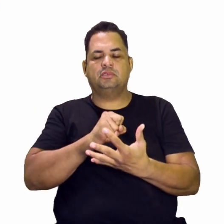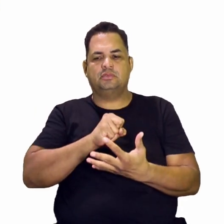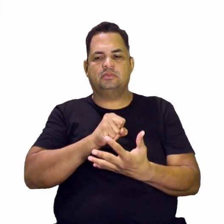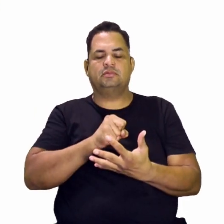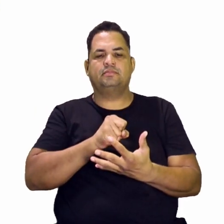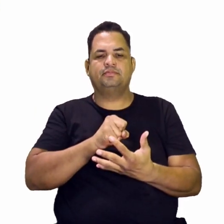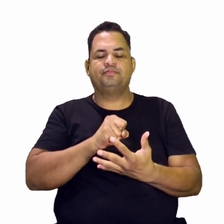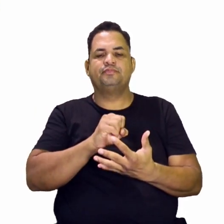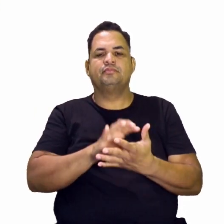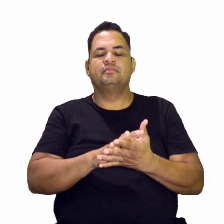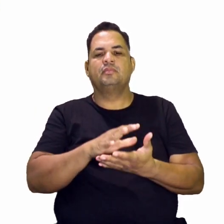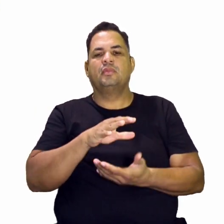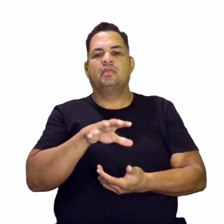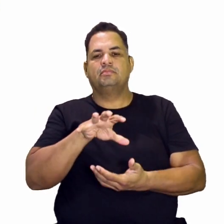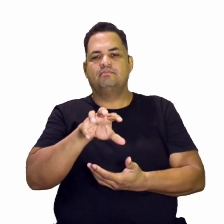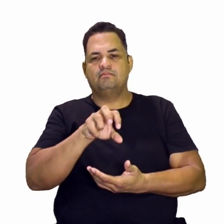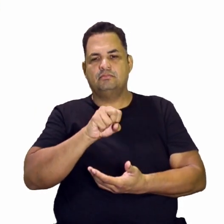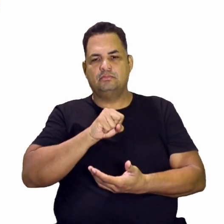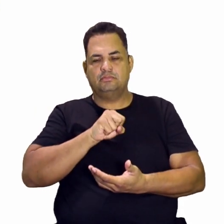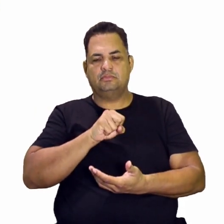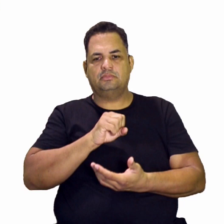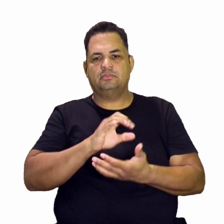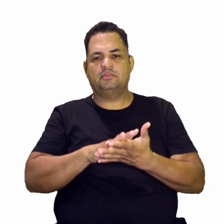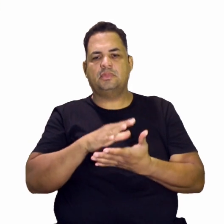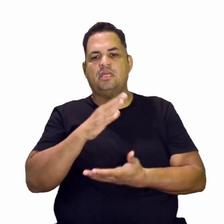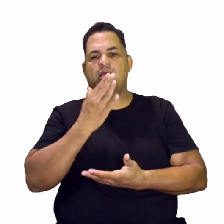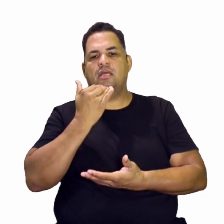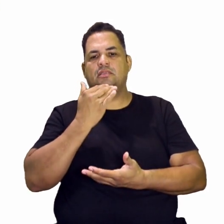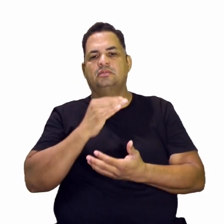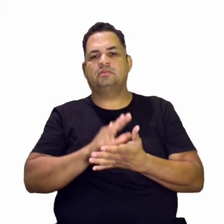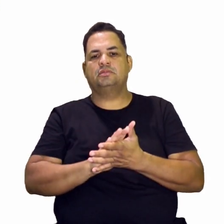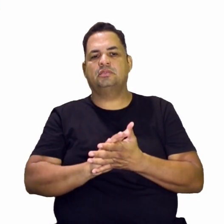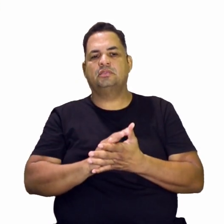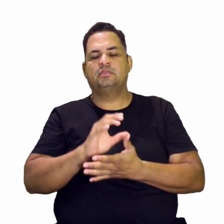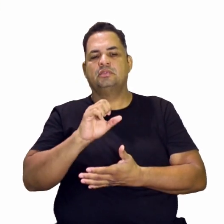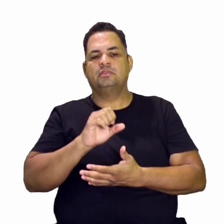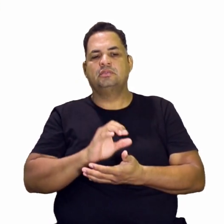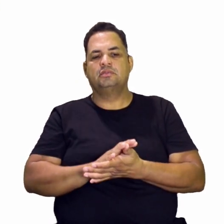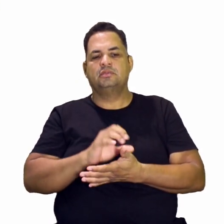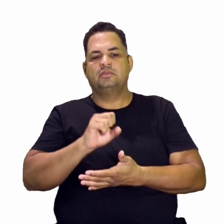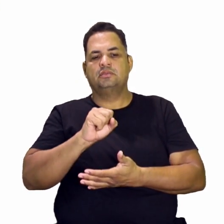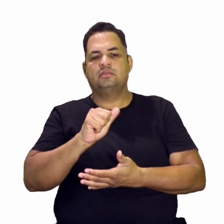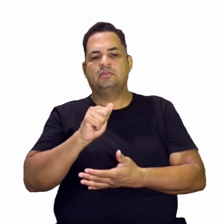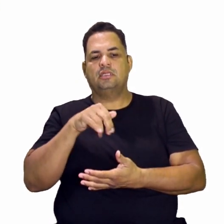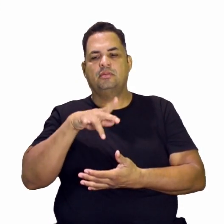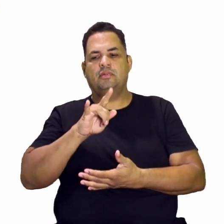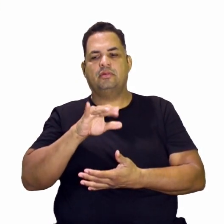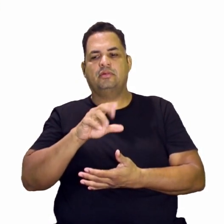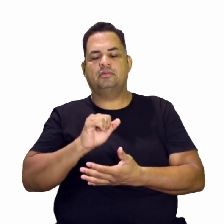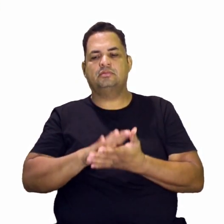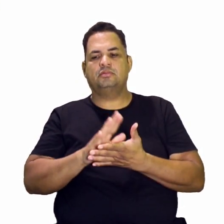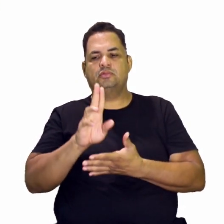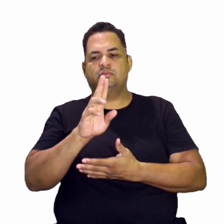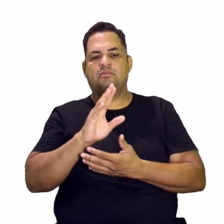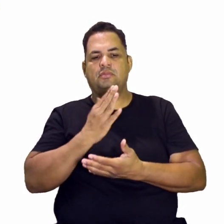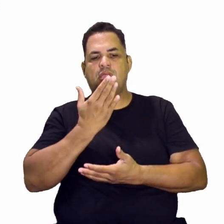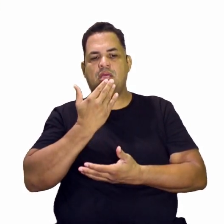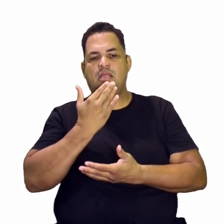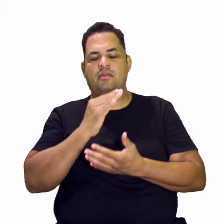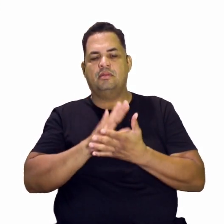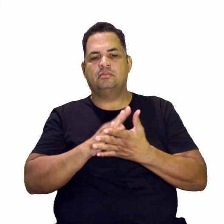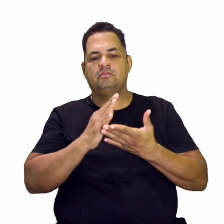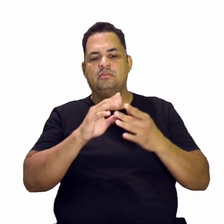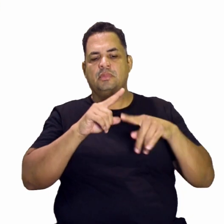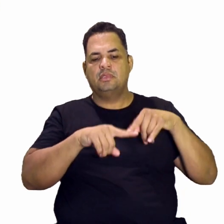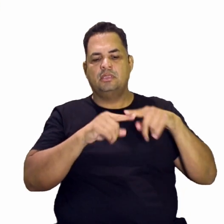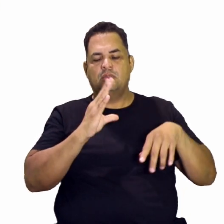fungos, né, a maioria deles são saprófagos, né? Ou seja, se alimenta de matéria orgânica que está disponível